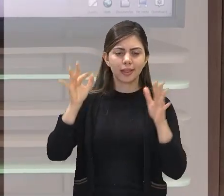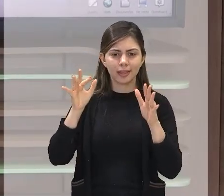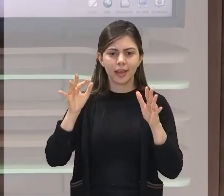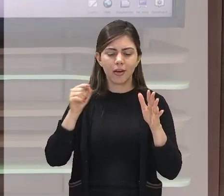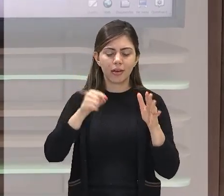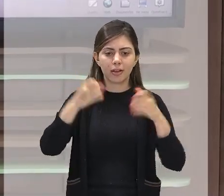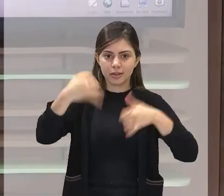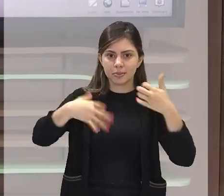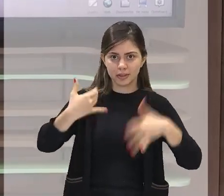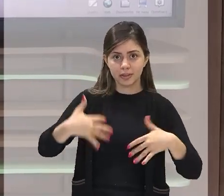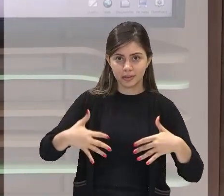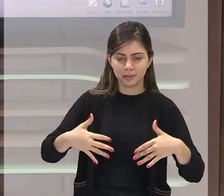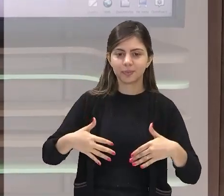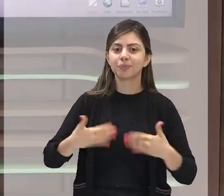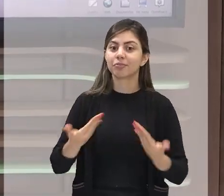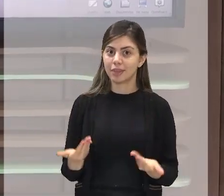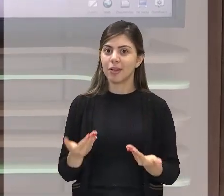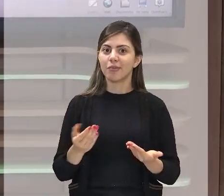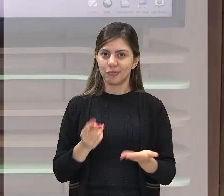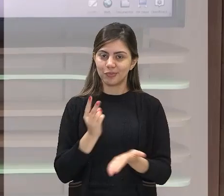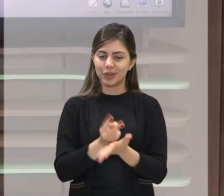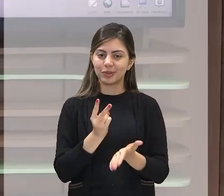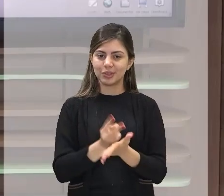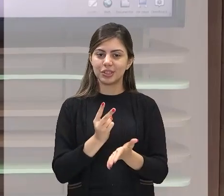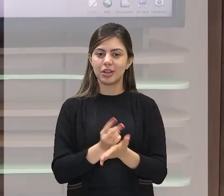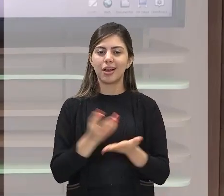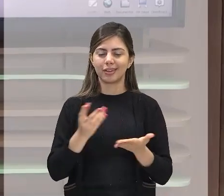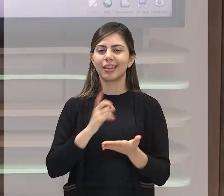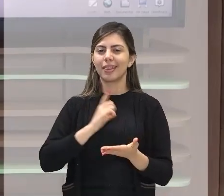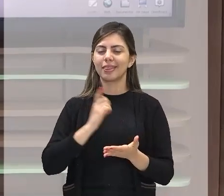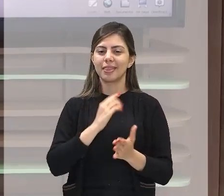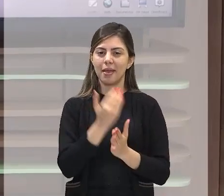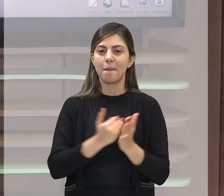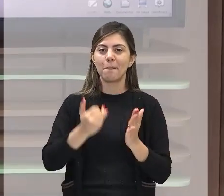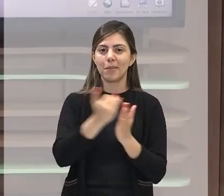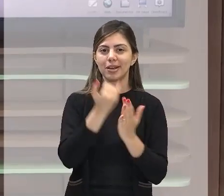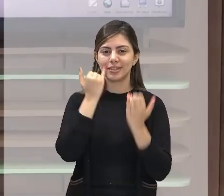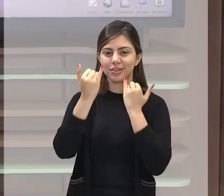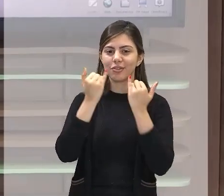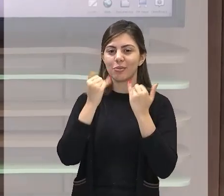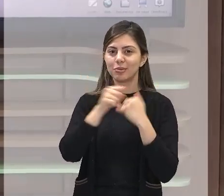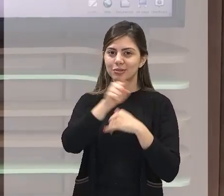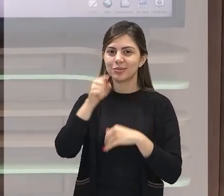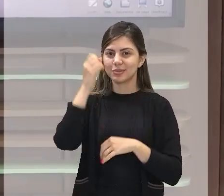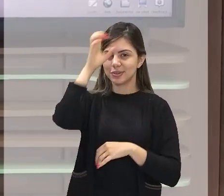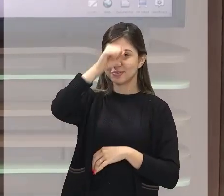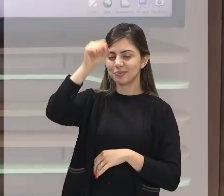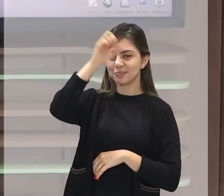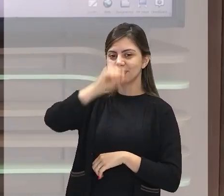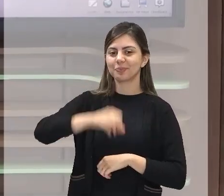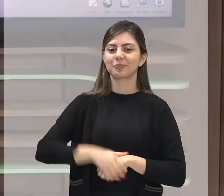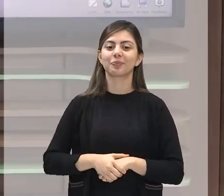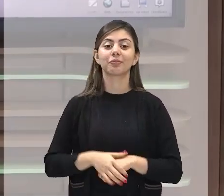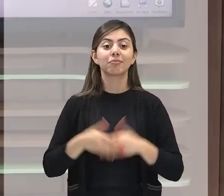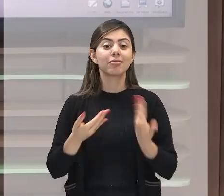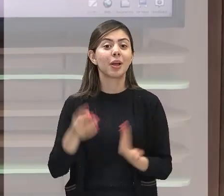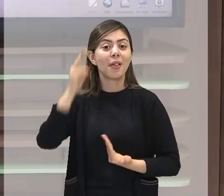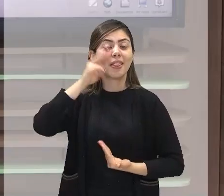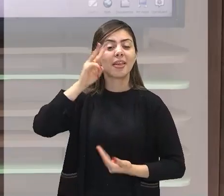sendo claro? Vamos adiante, que ainda temos muitos elementos para estudar e aprender. Lembre-se, é